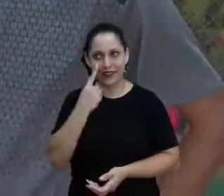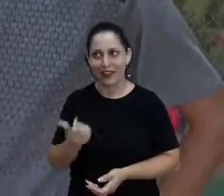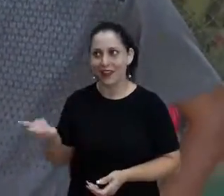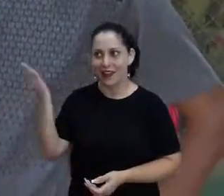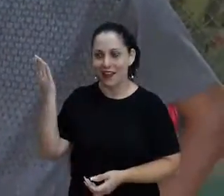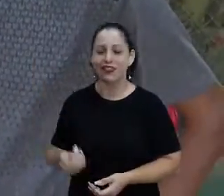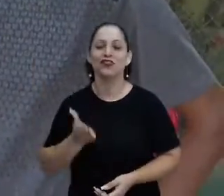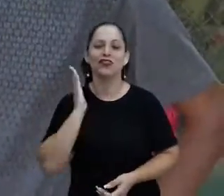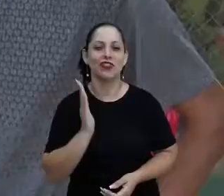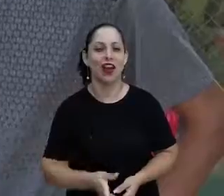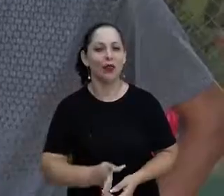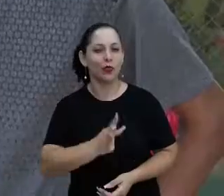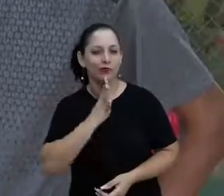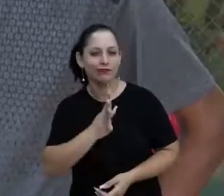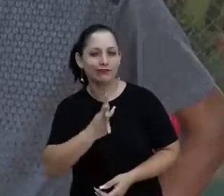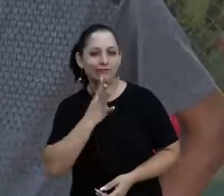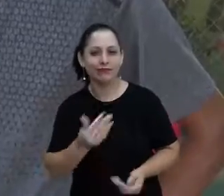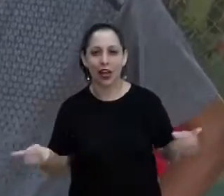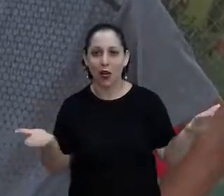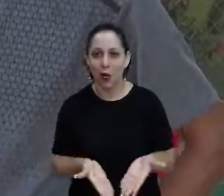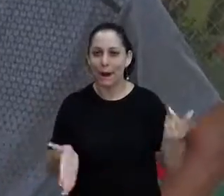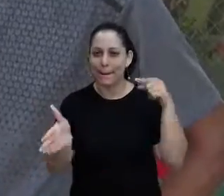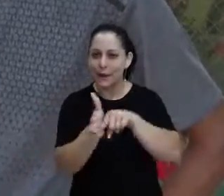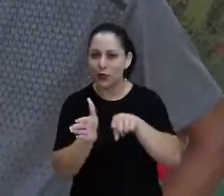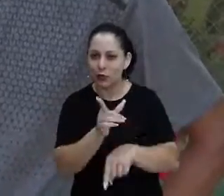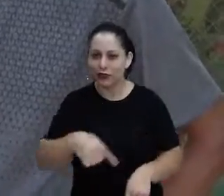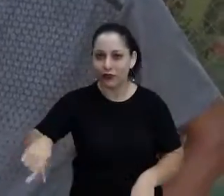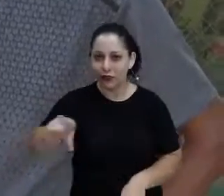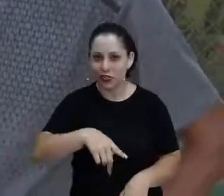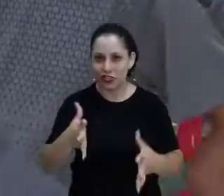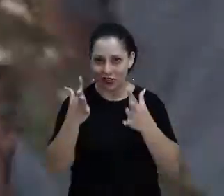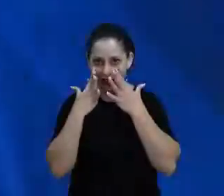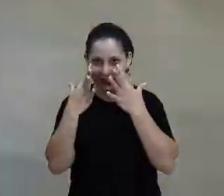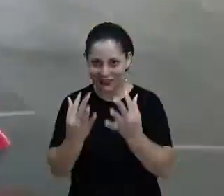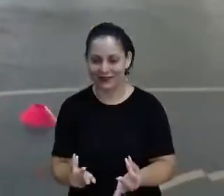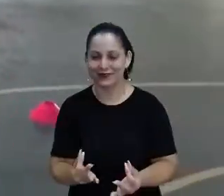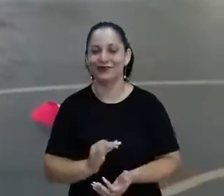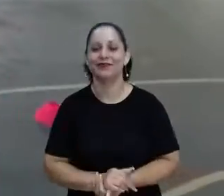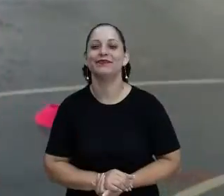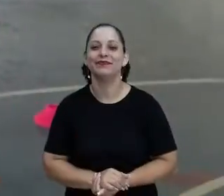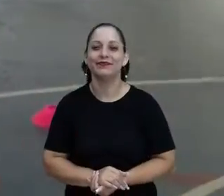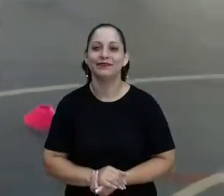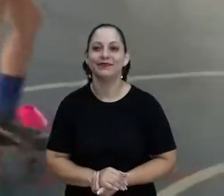bagagem enorme. E aí eu vou fazer algumas perguntas, então fiquem ligados aí, tem muita coisa por vir.